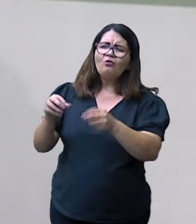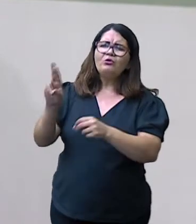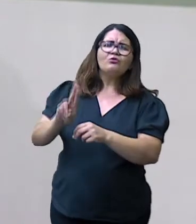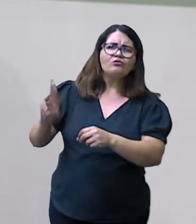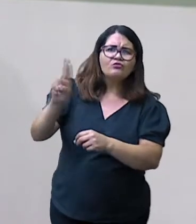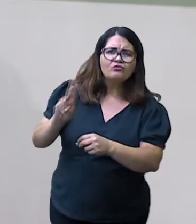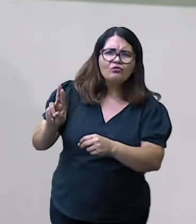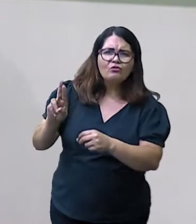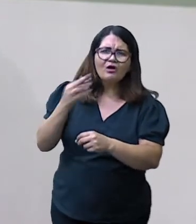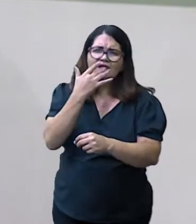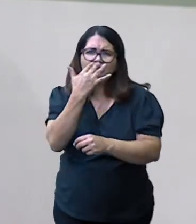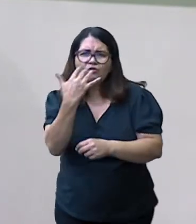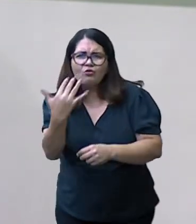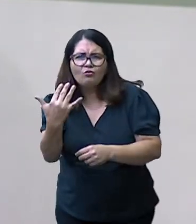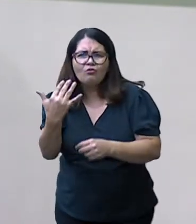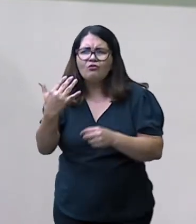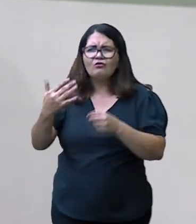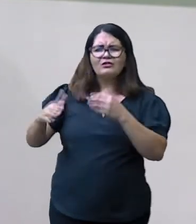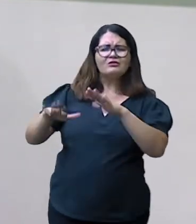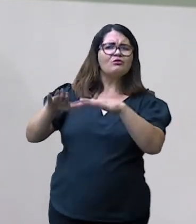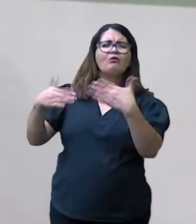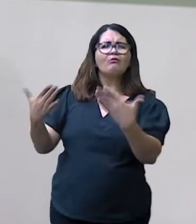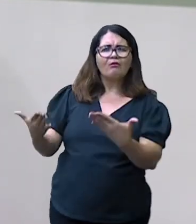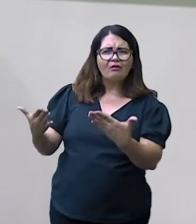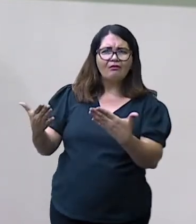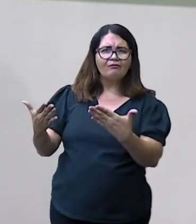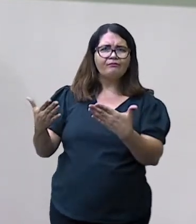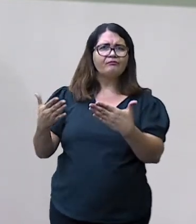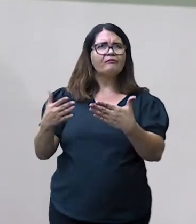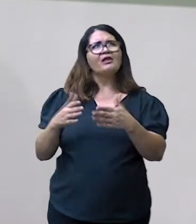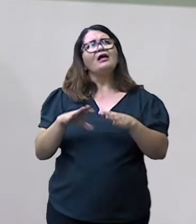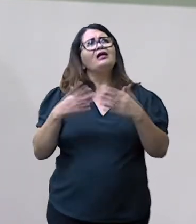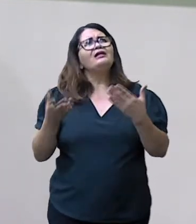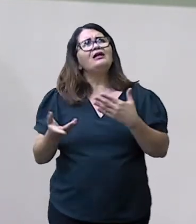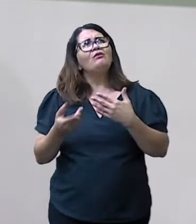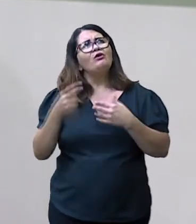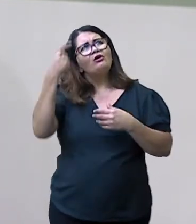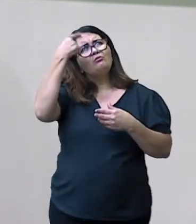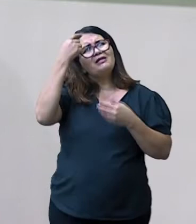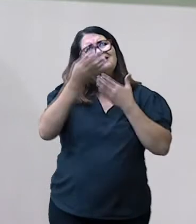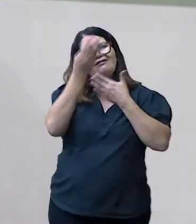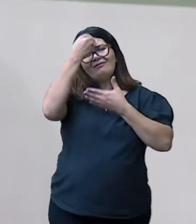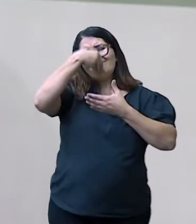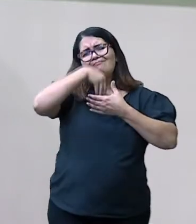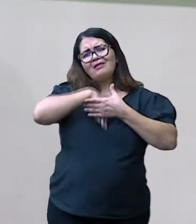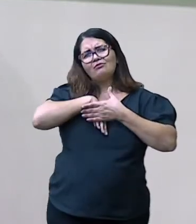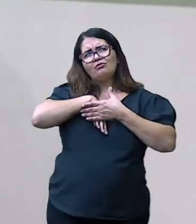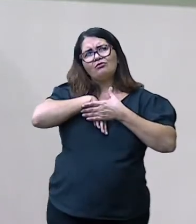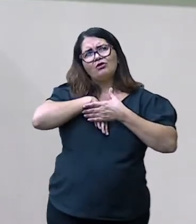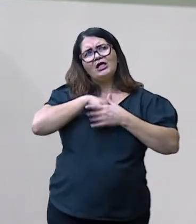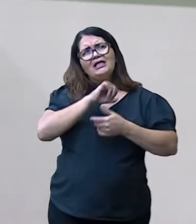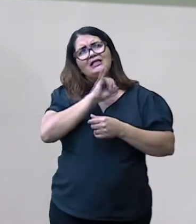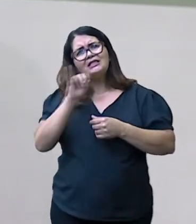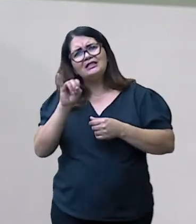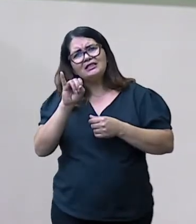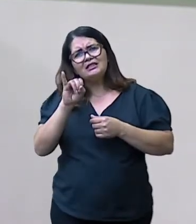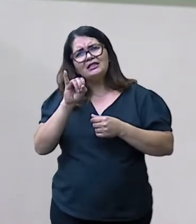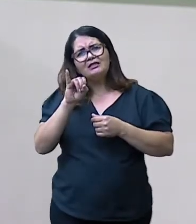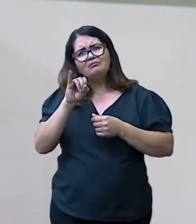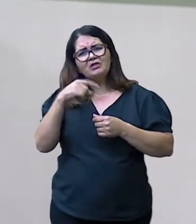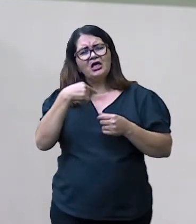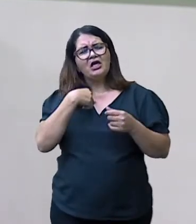assim, no meu subconsciente, se eu sou artista plástica, eu sou escritora, eu sou cineasta, mas de onde que vem